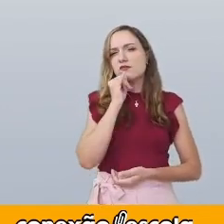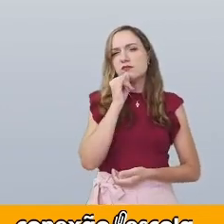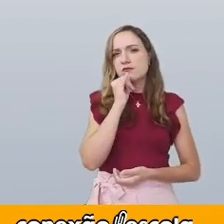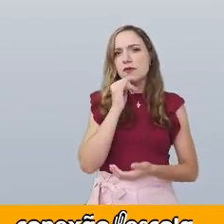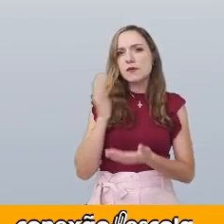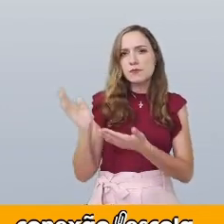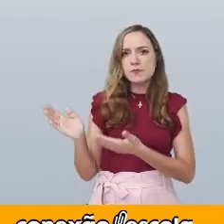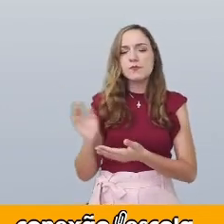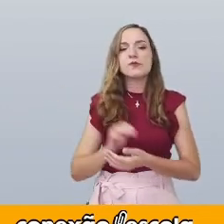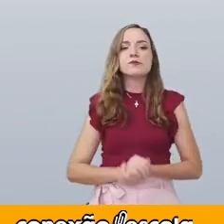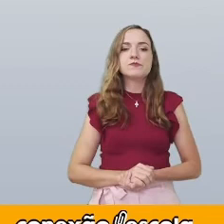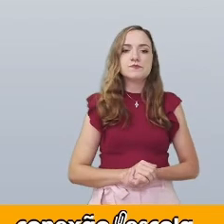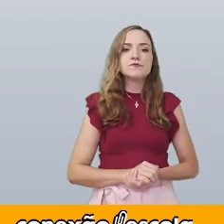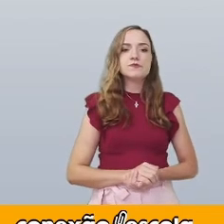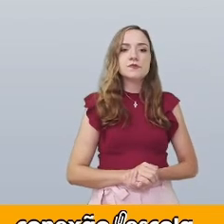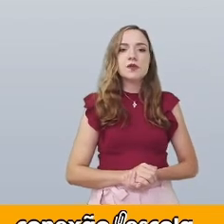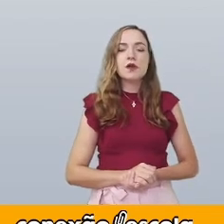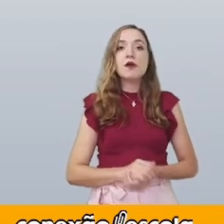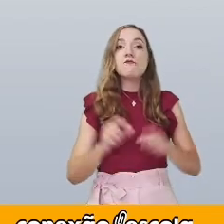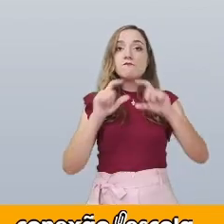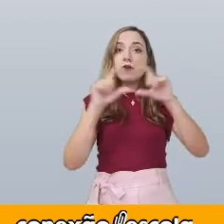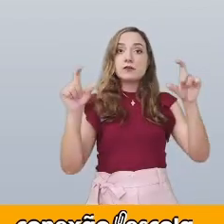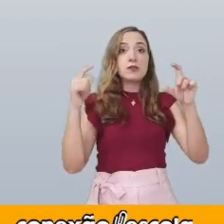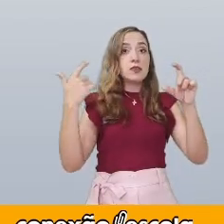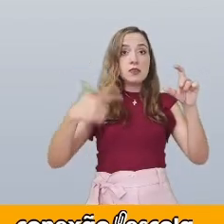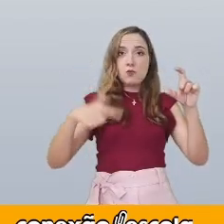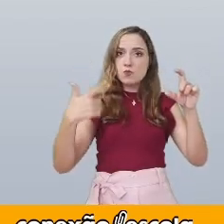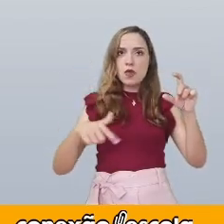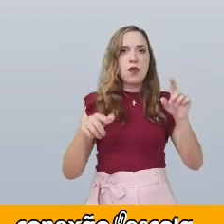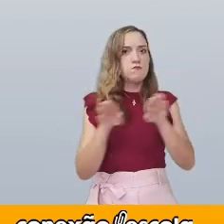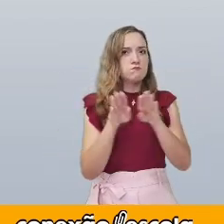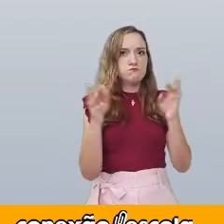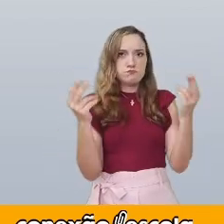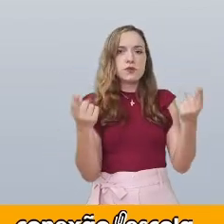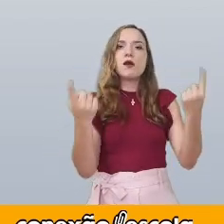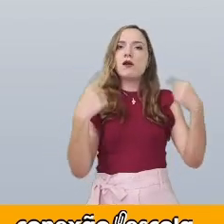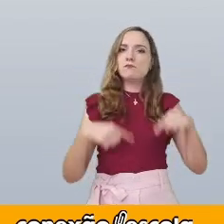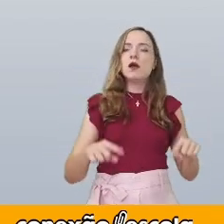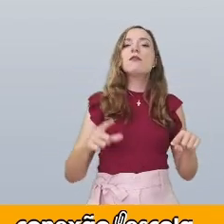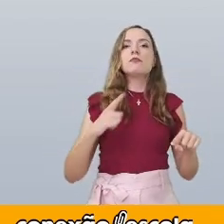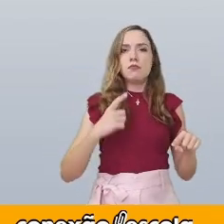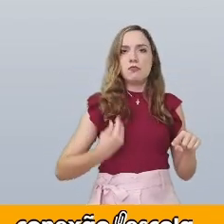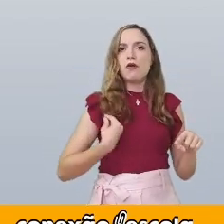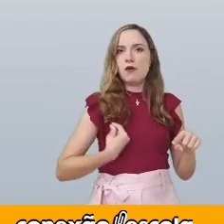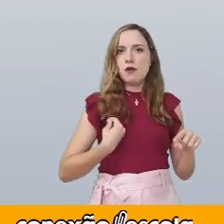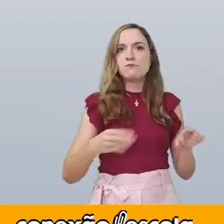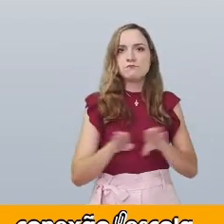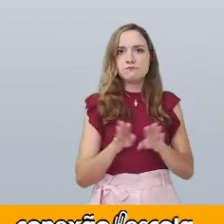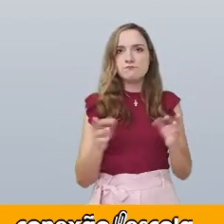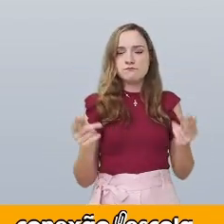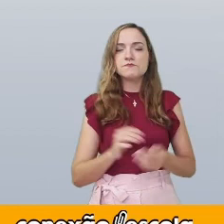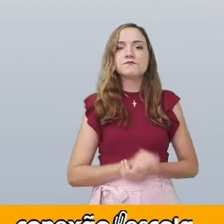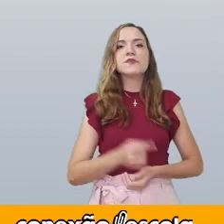exemplo sem paralelismo e outro com paralelismo. O primeiro,